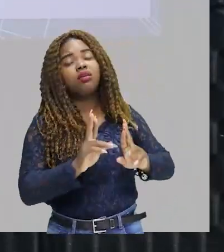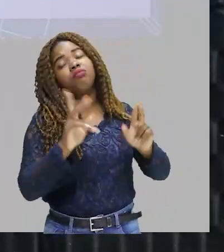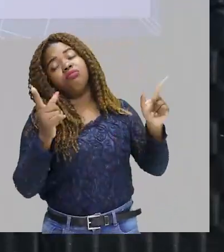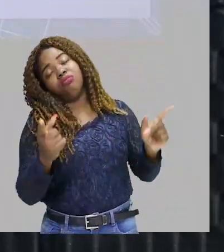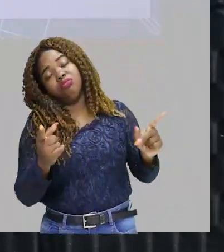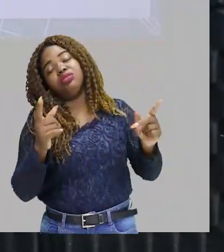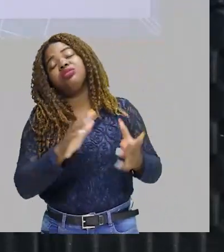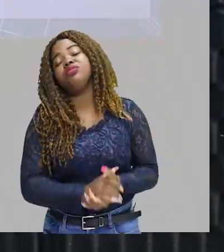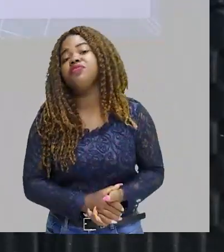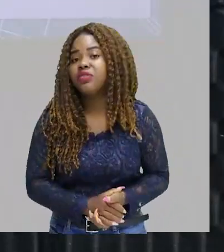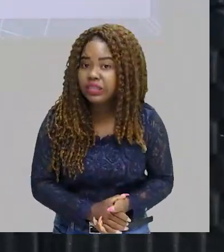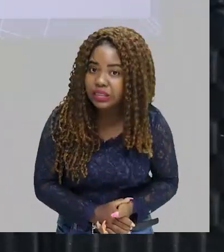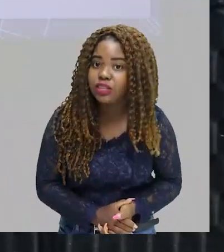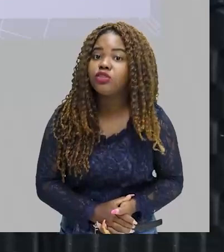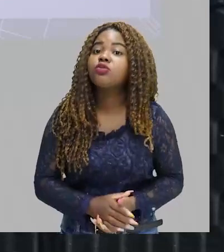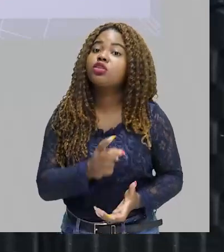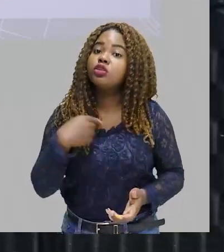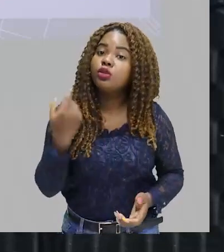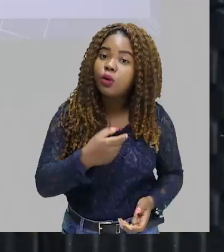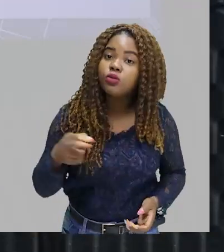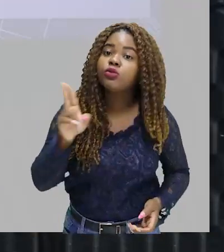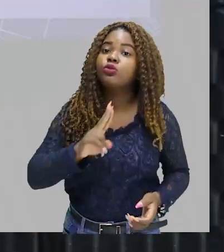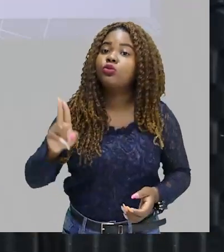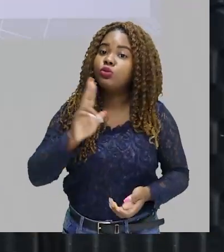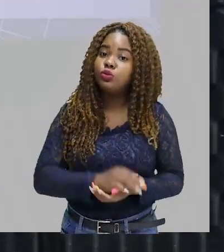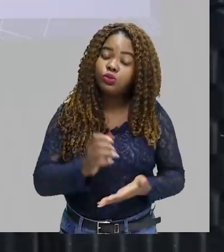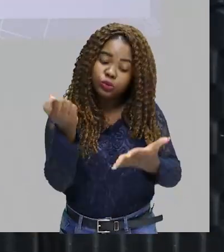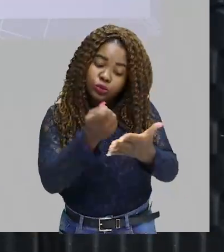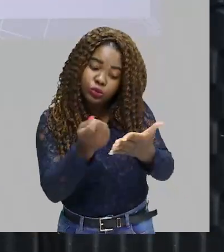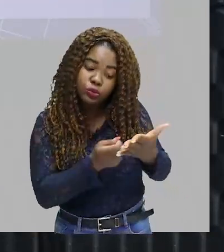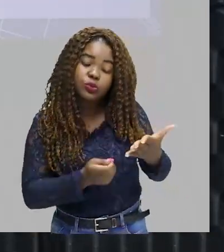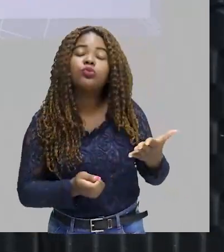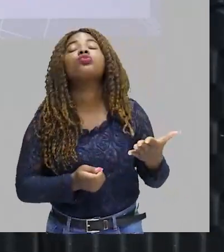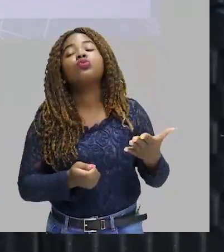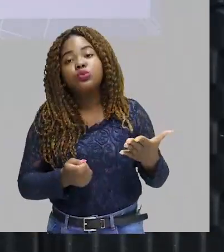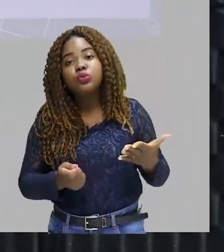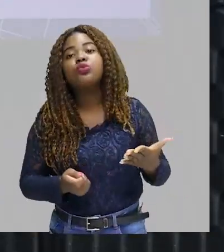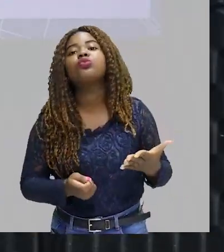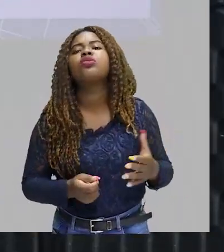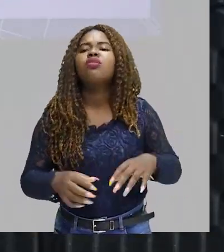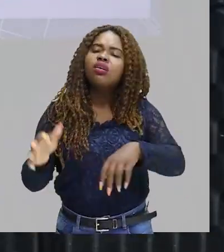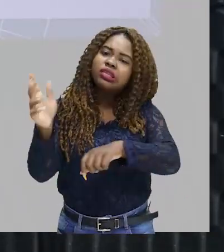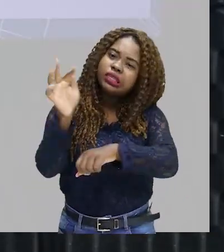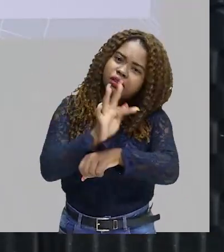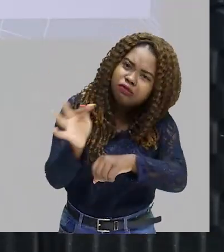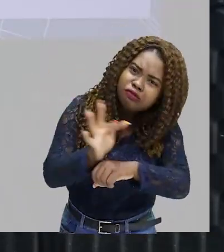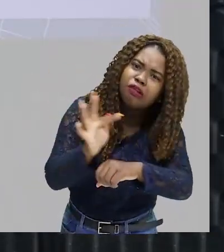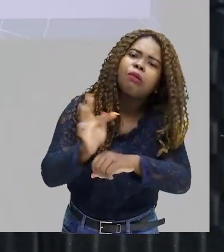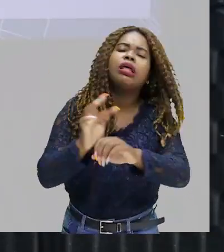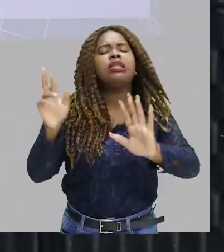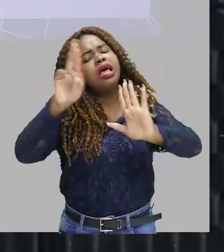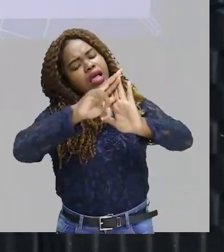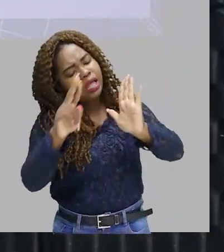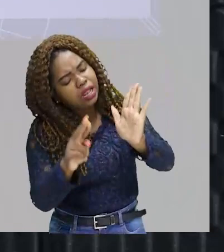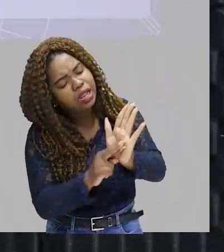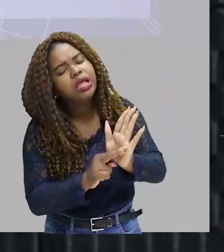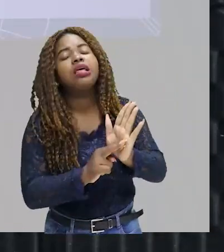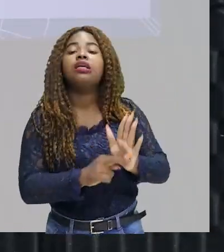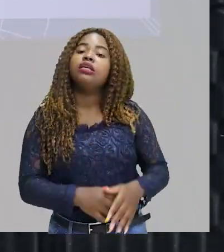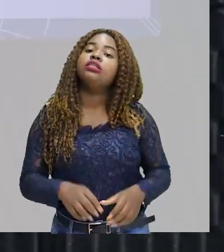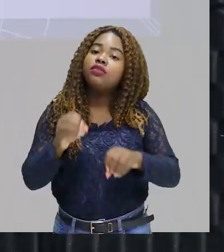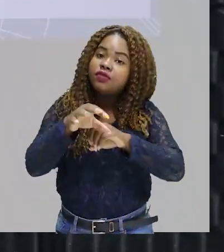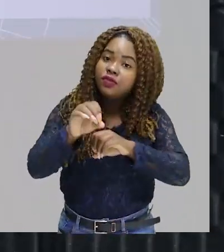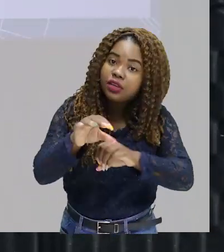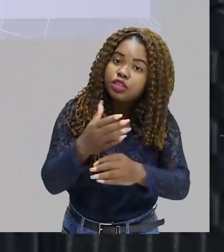da linguagem que a gente utiliza na linguagem da escrita verbal, aquela norma mais padrão, aquela norma culta. Então, fica a dica